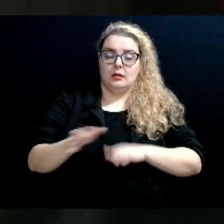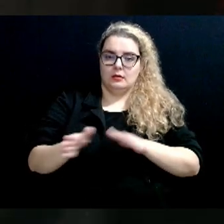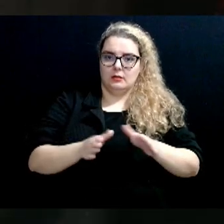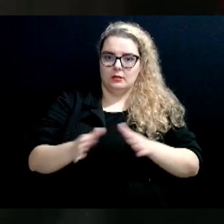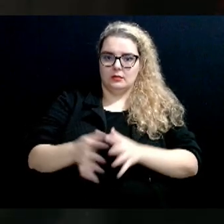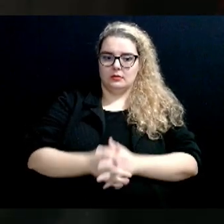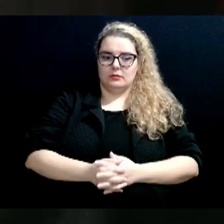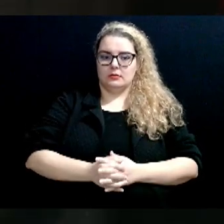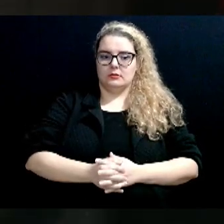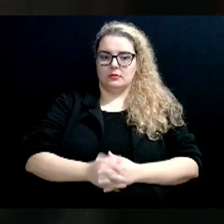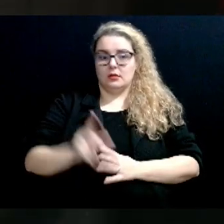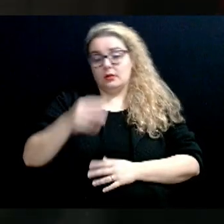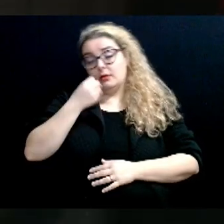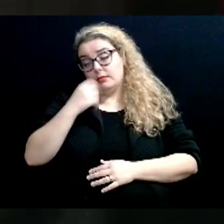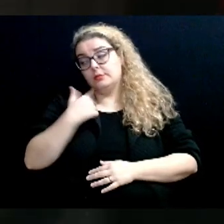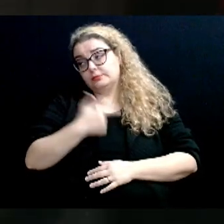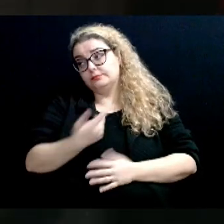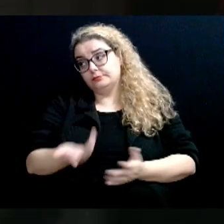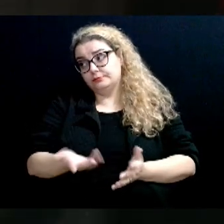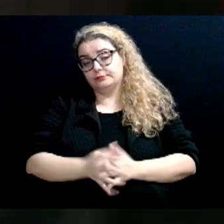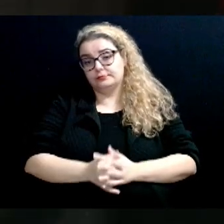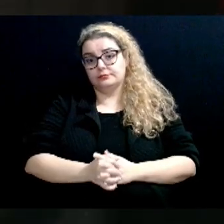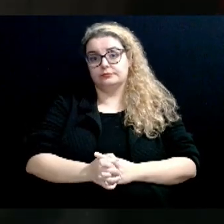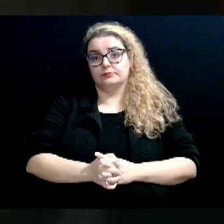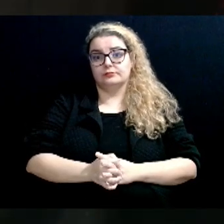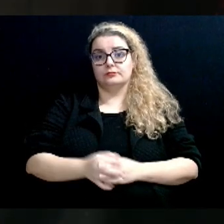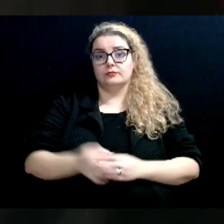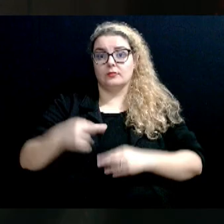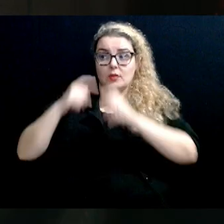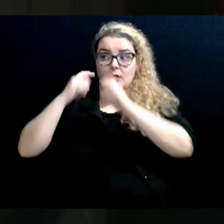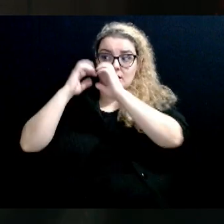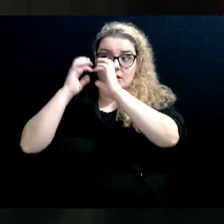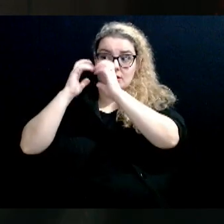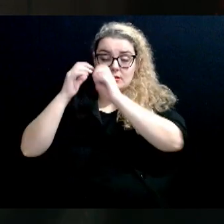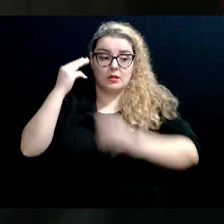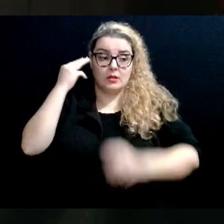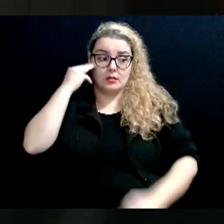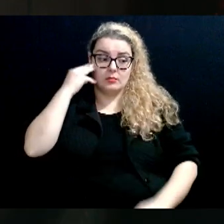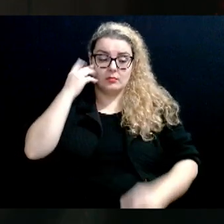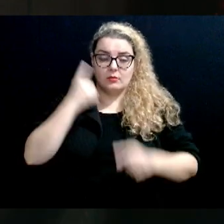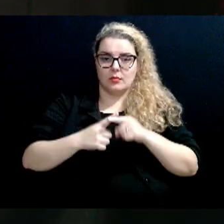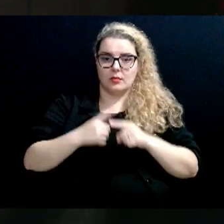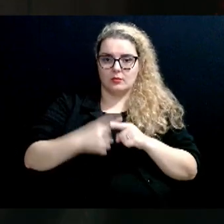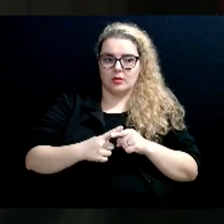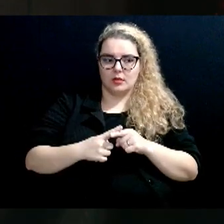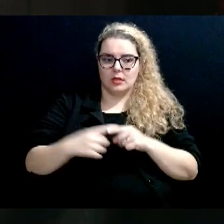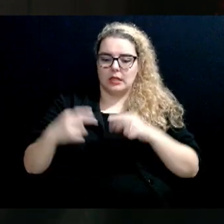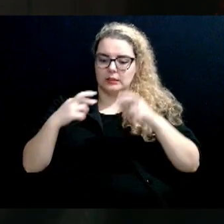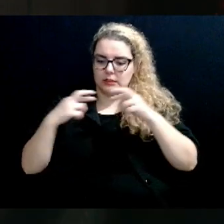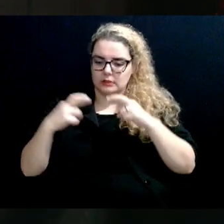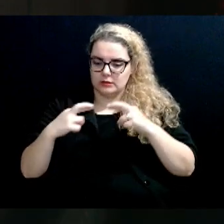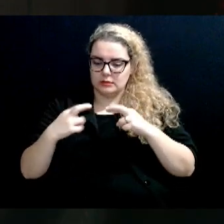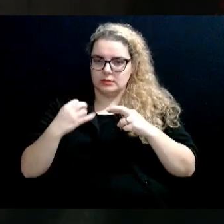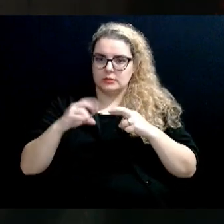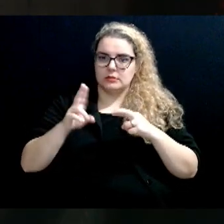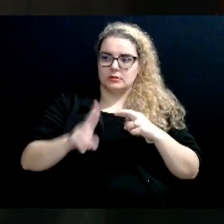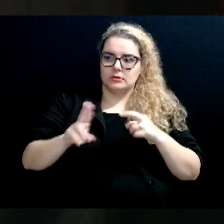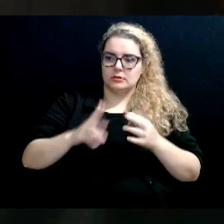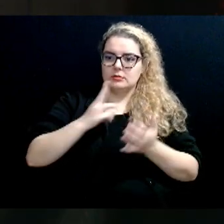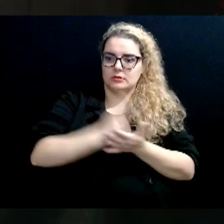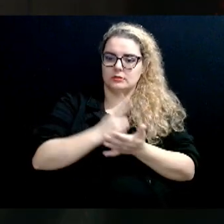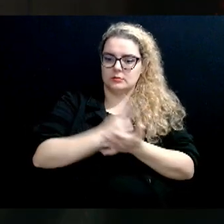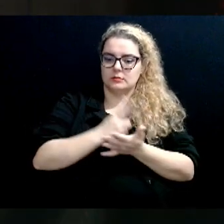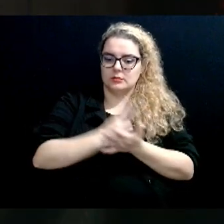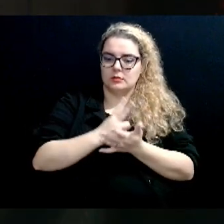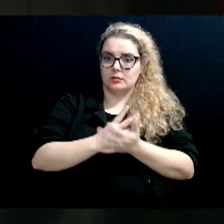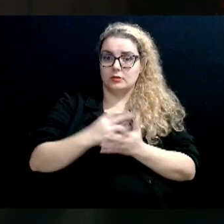para a gente no quesito cérebro, memória, porque analisa, se você ficar usando o tempo todo tudo pronto, a